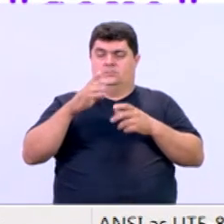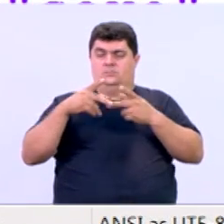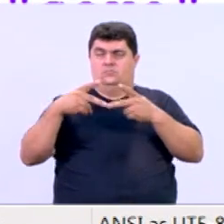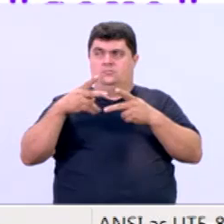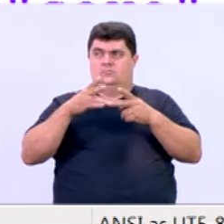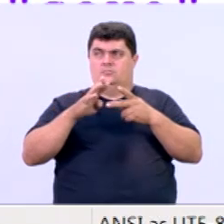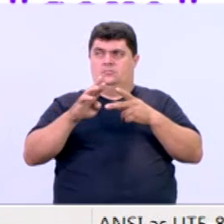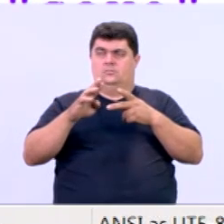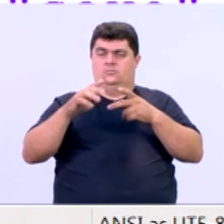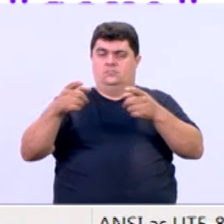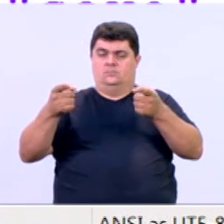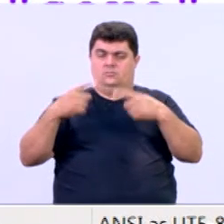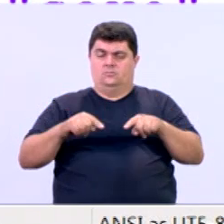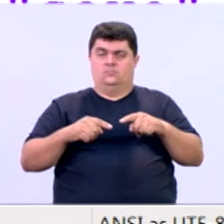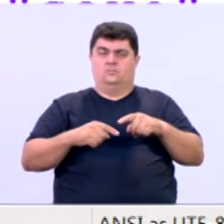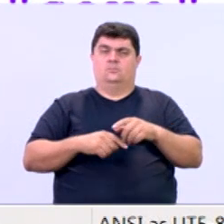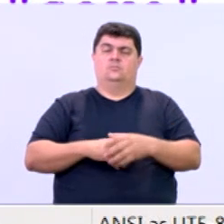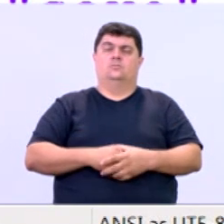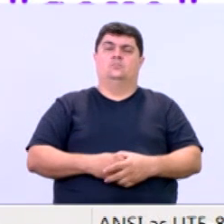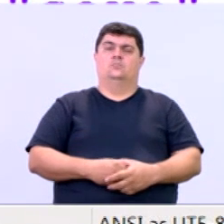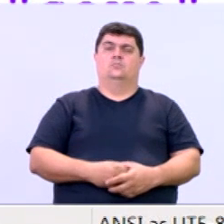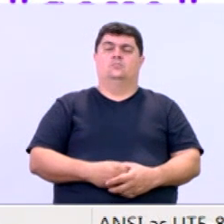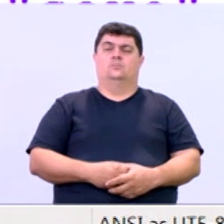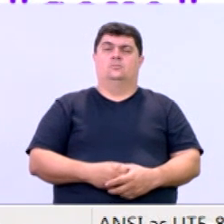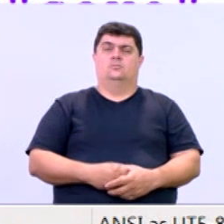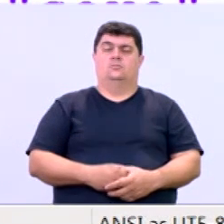de página, ou de linha, perdão.